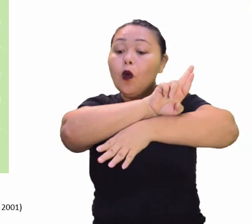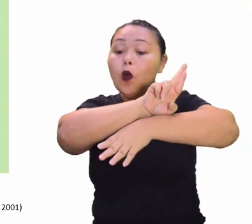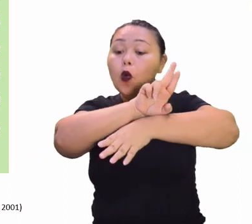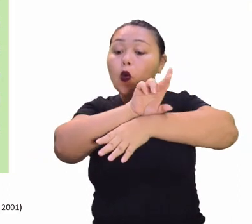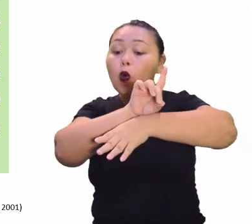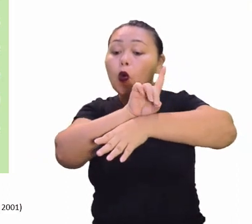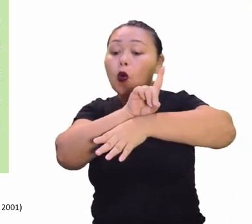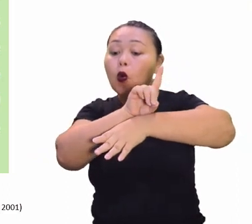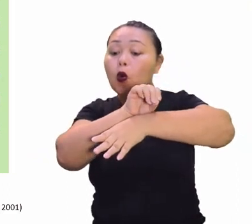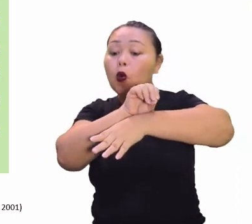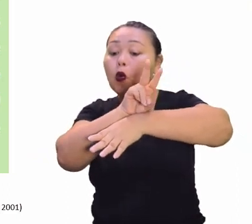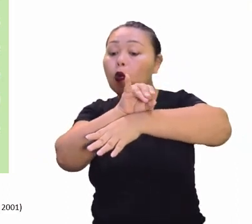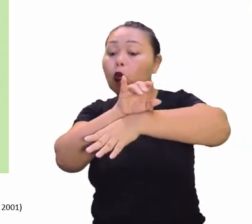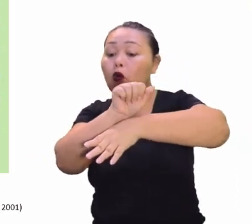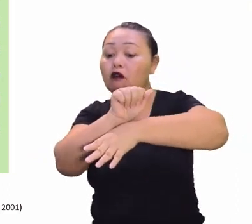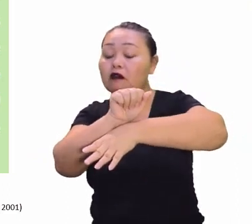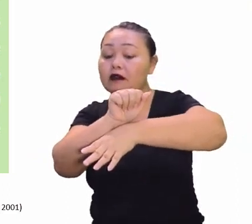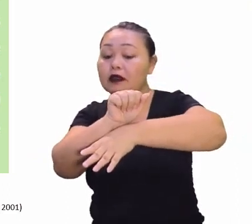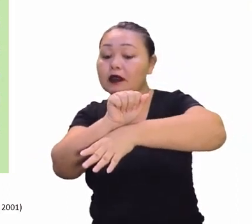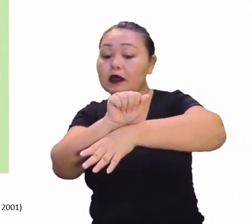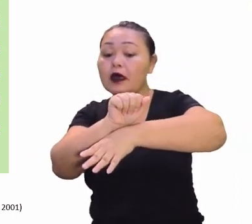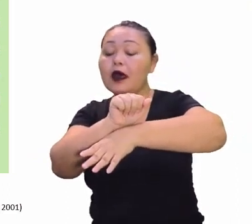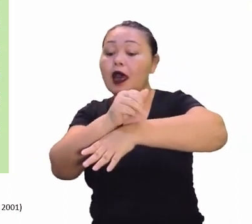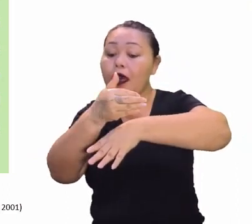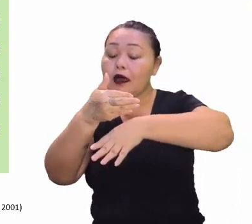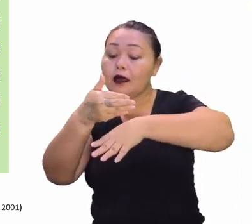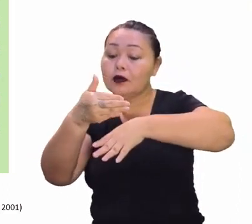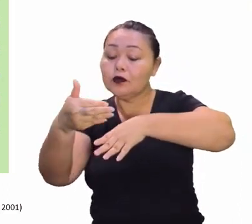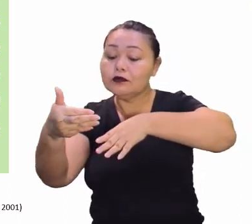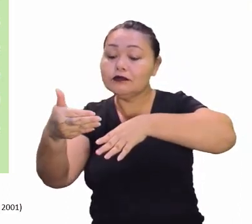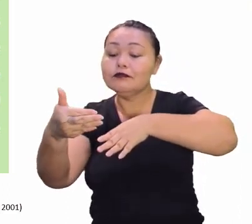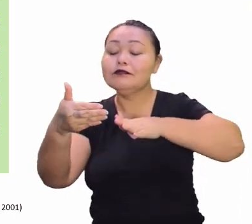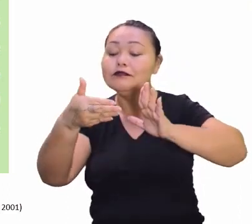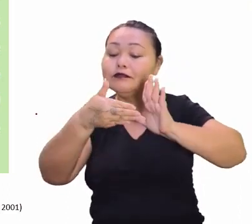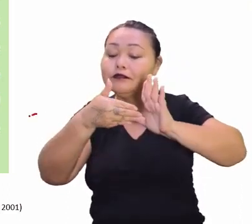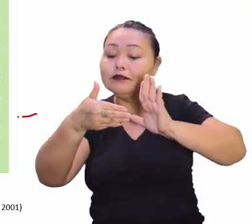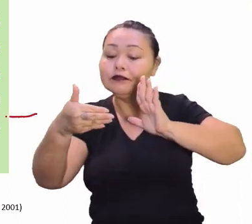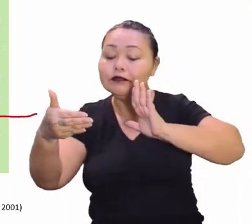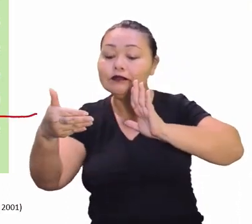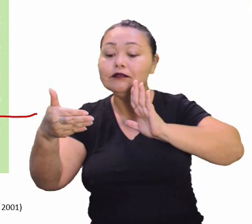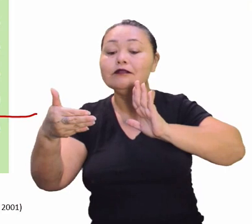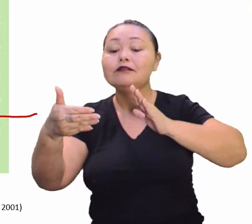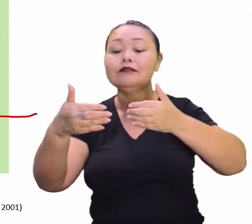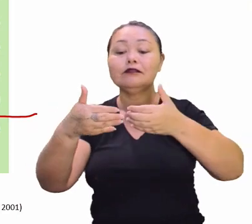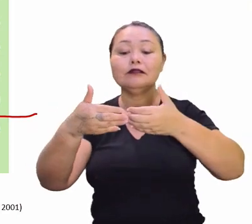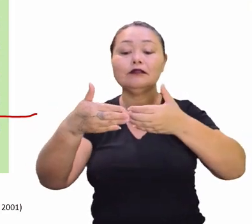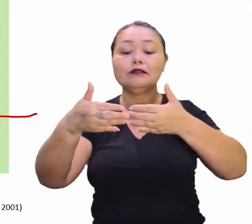É neste ciclo que se inicia a abertura da